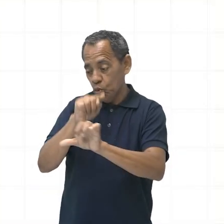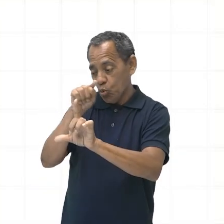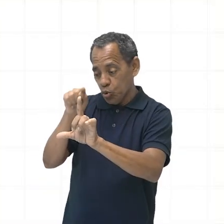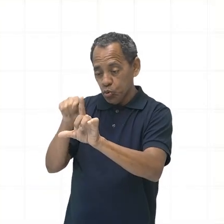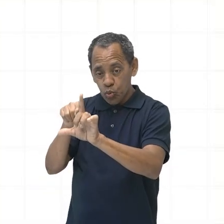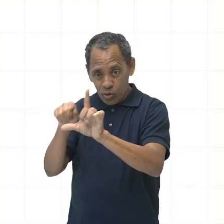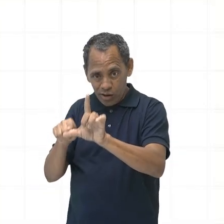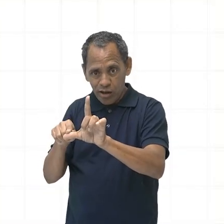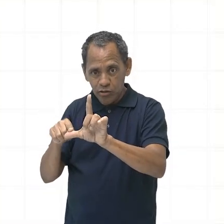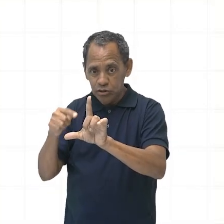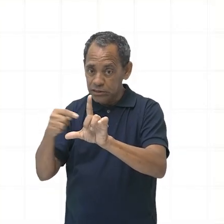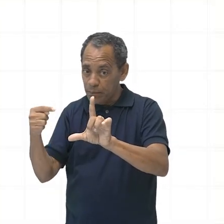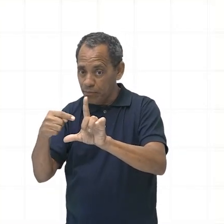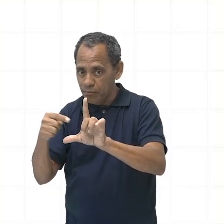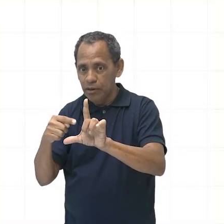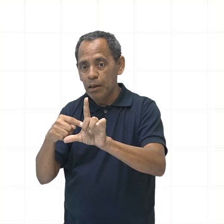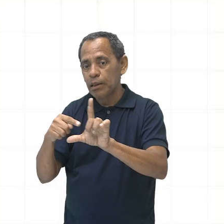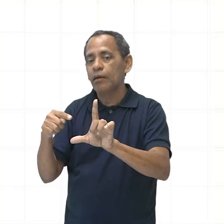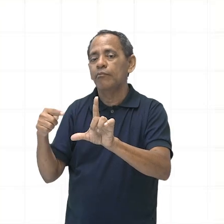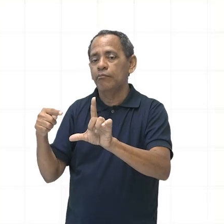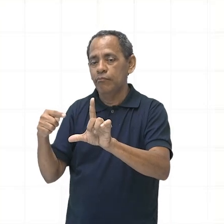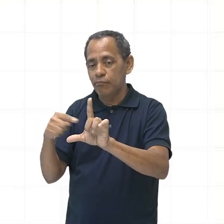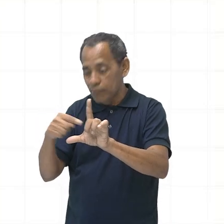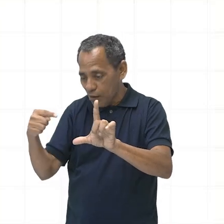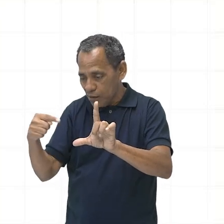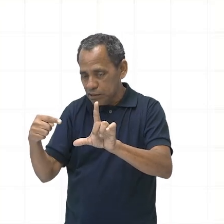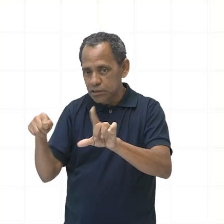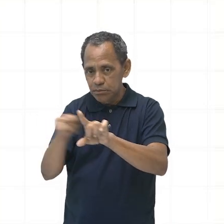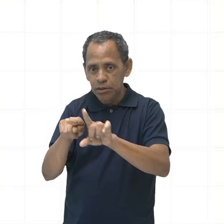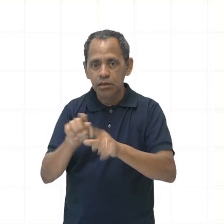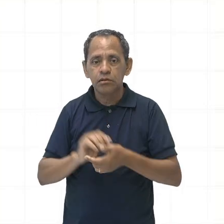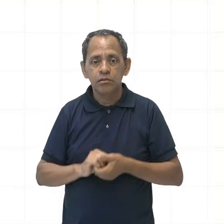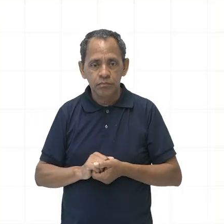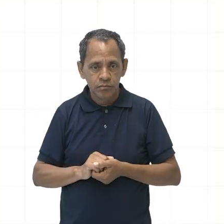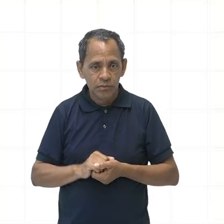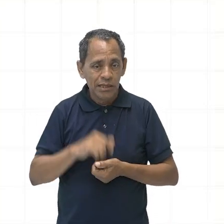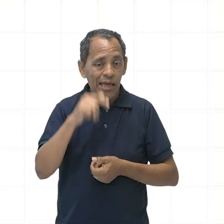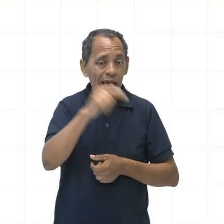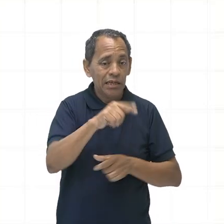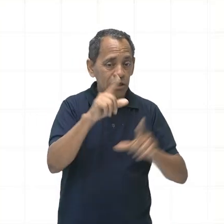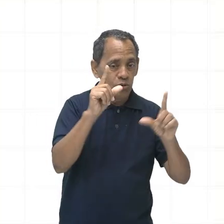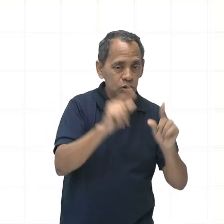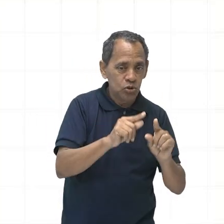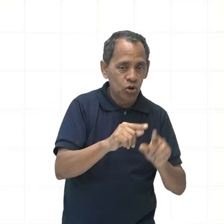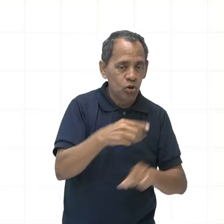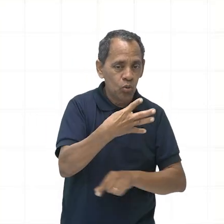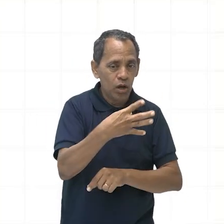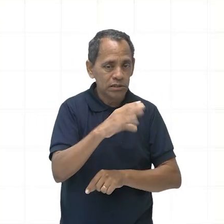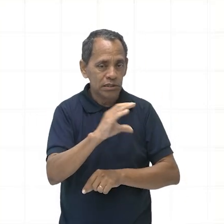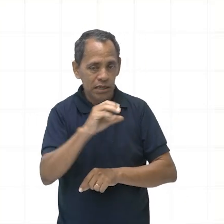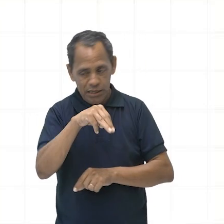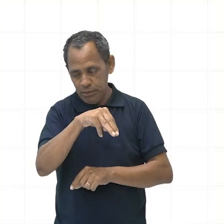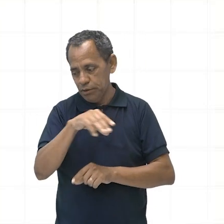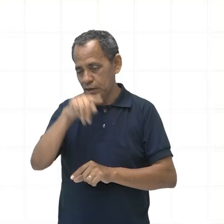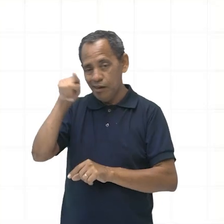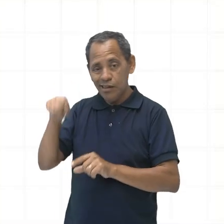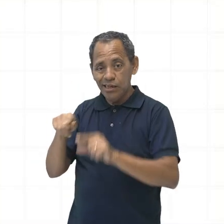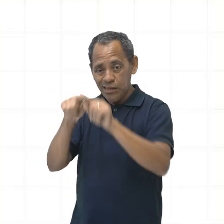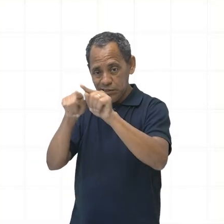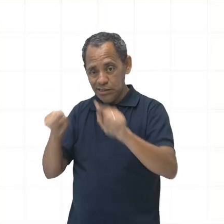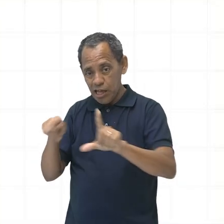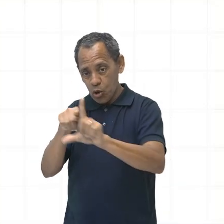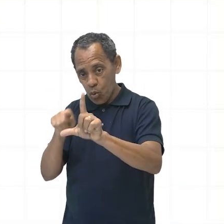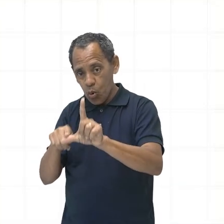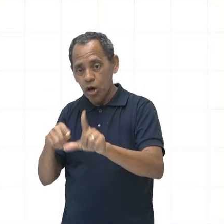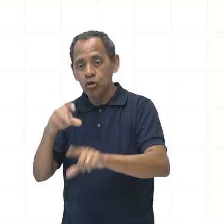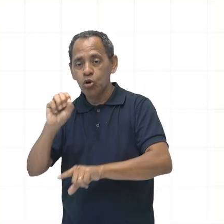no triângulo menor mede 4 centímetros e no triângulo maior mede 8 centímetros. E agora, para finalizar